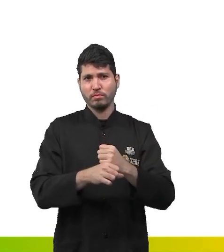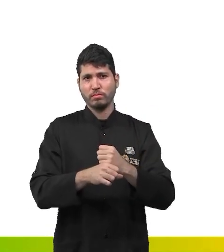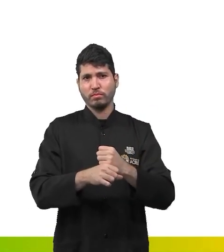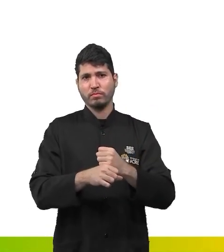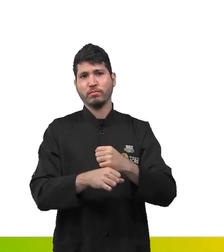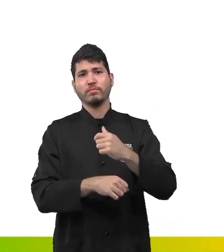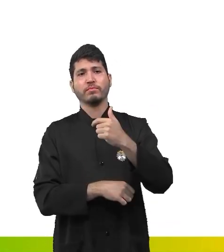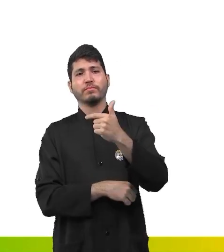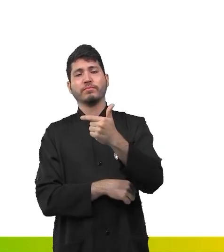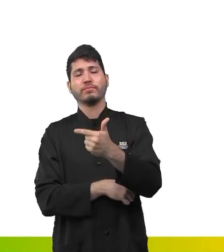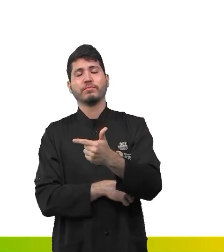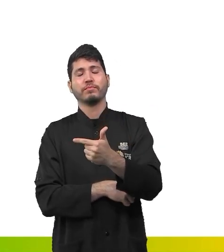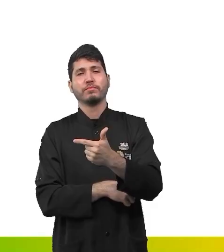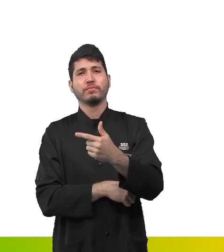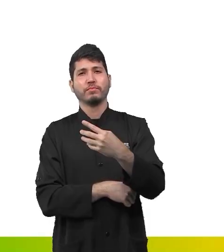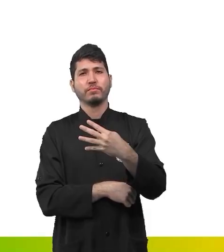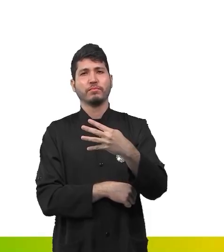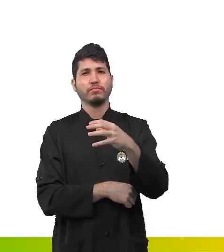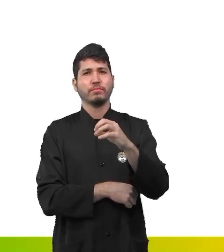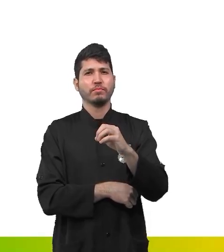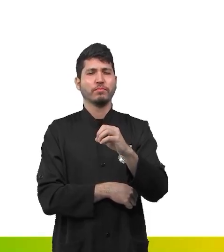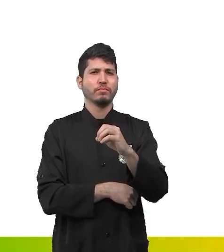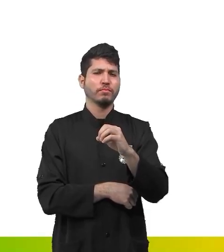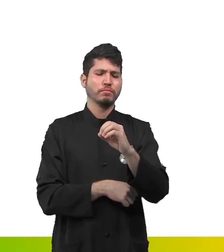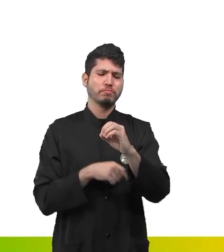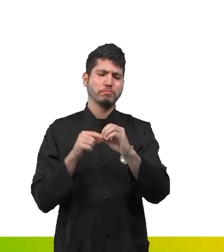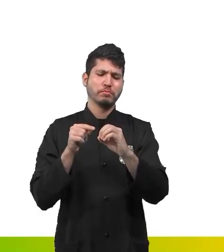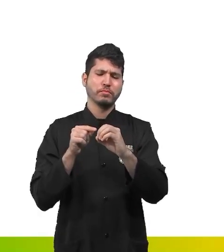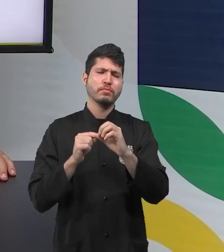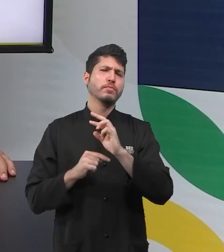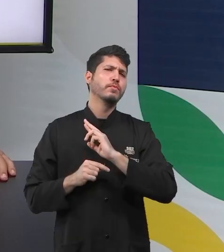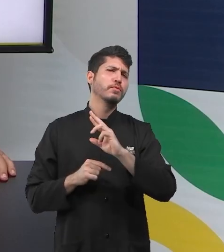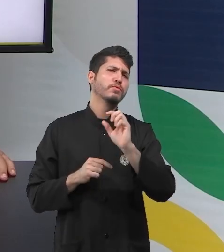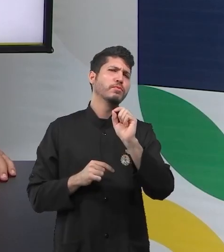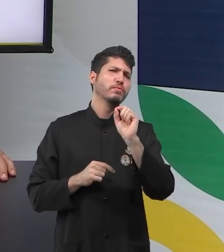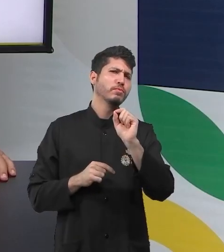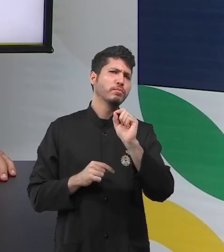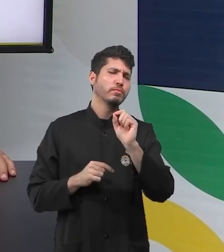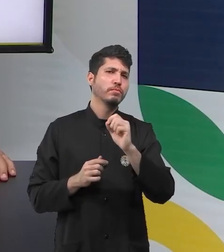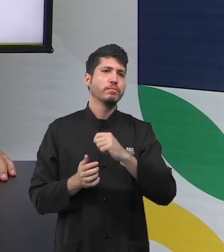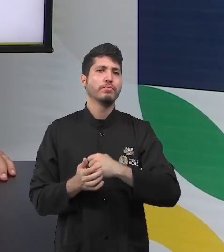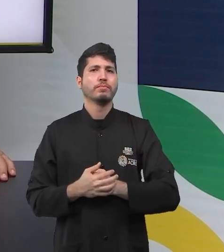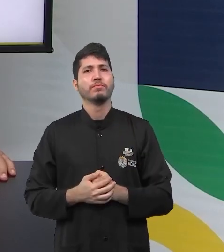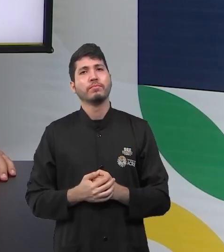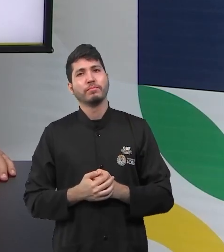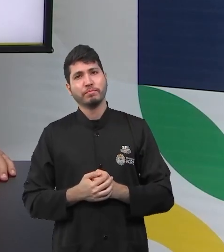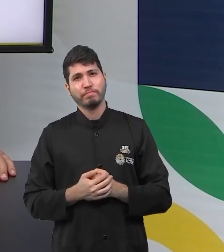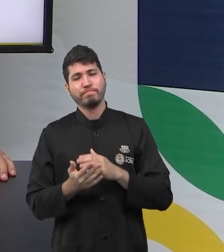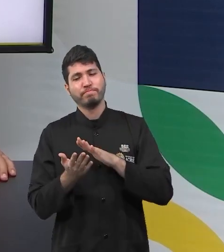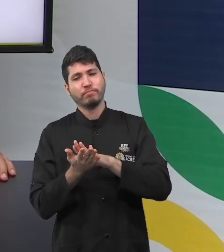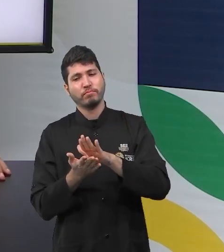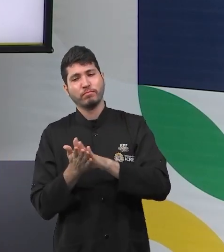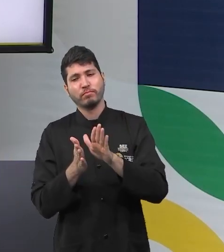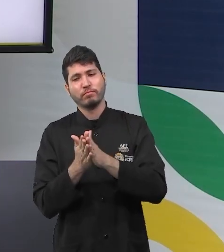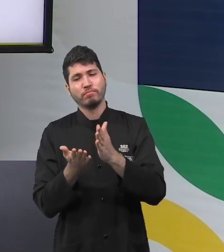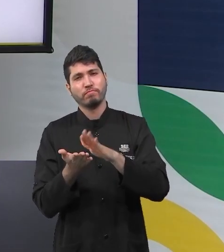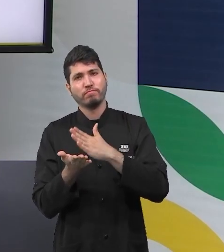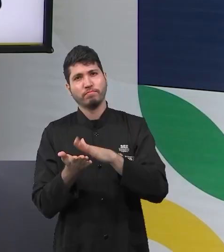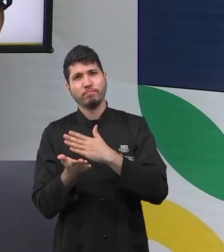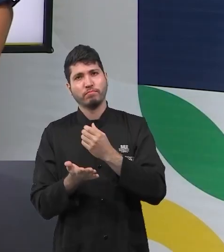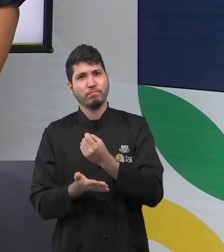240. E esse 240 representa o quê, pessoal? Quantidade de livros impressos